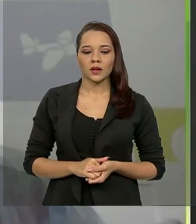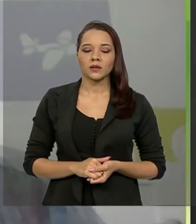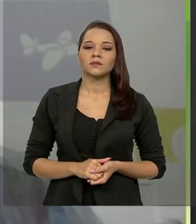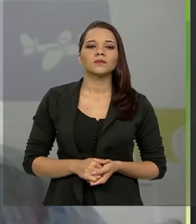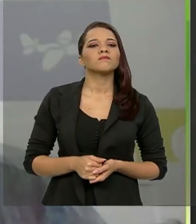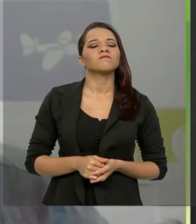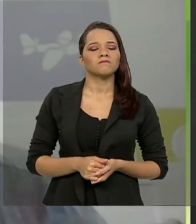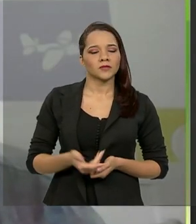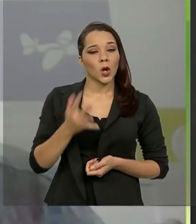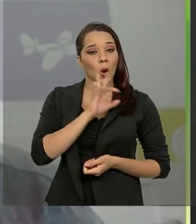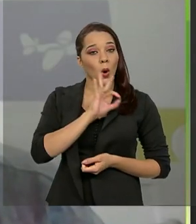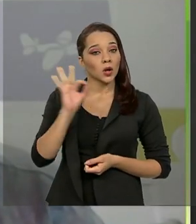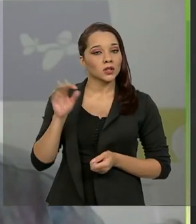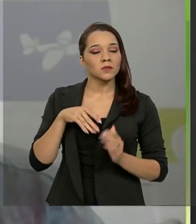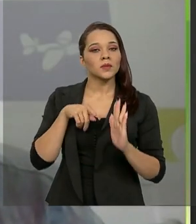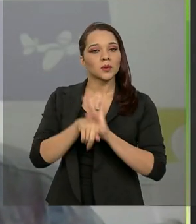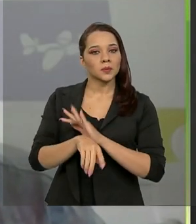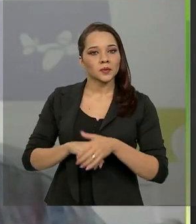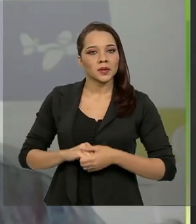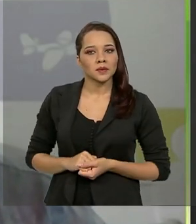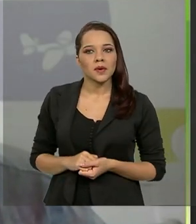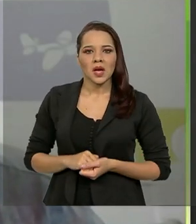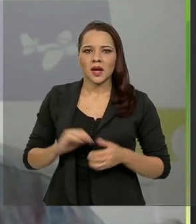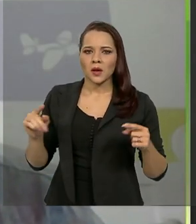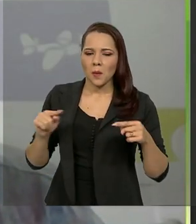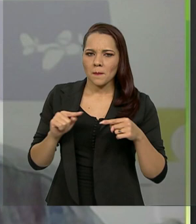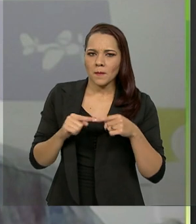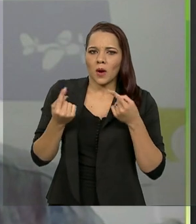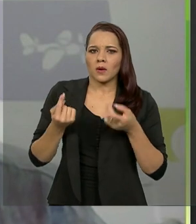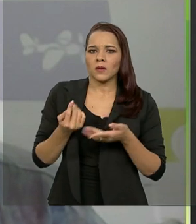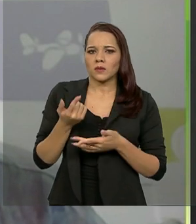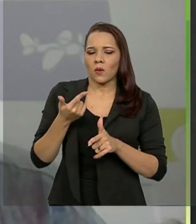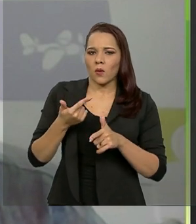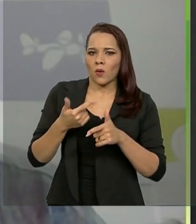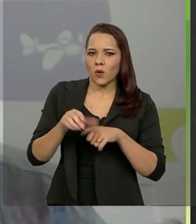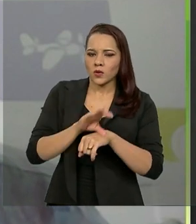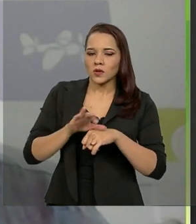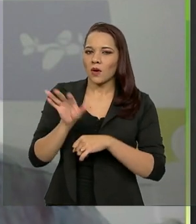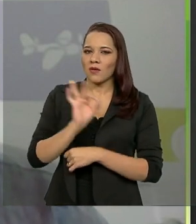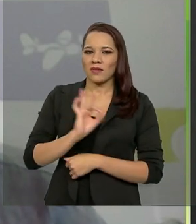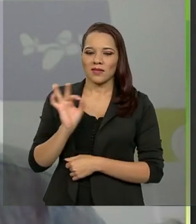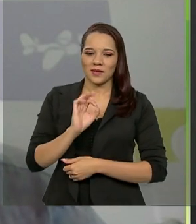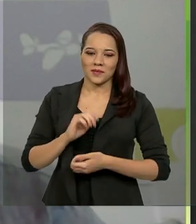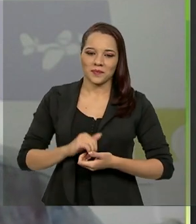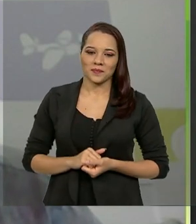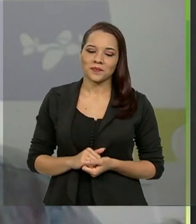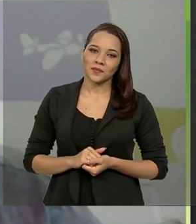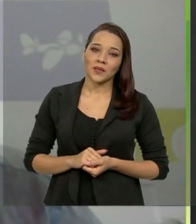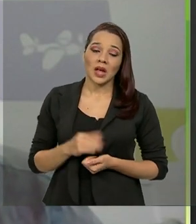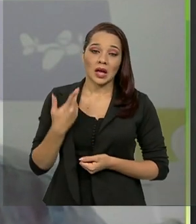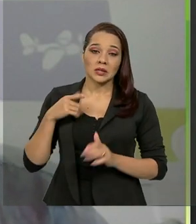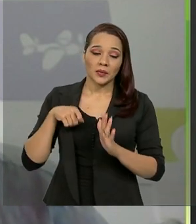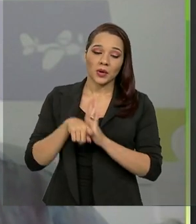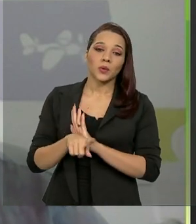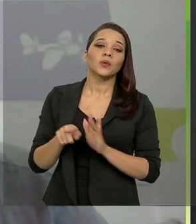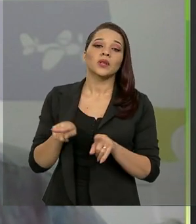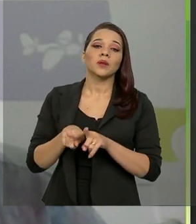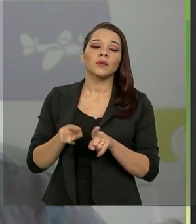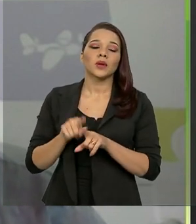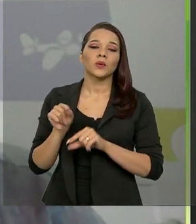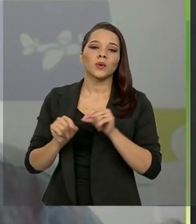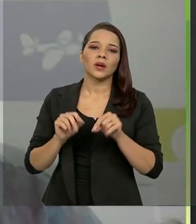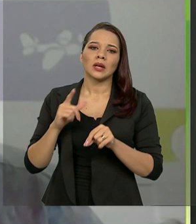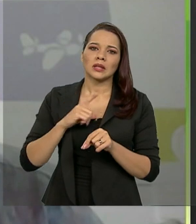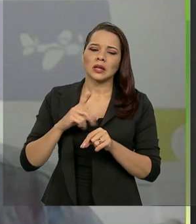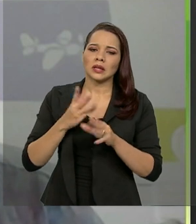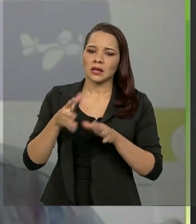Ótima pergunta, Catiúcia. Não fere o Pacto Federativo. A pergunta, na verdade, ela envolve